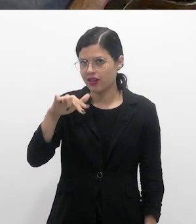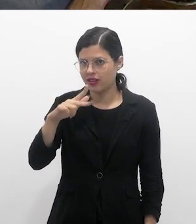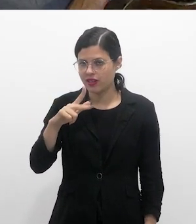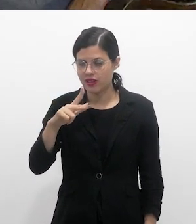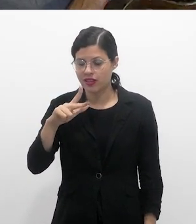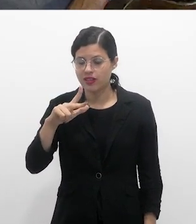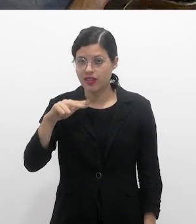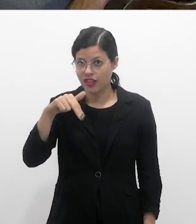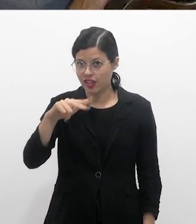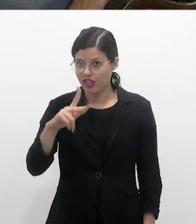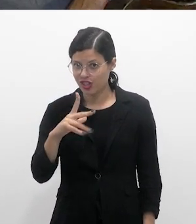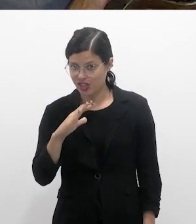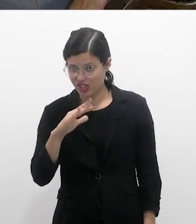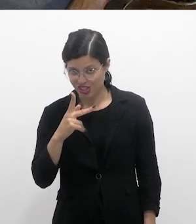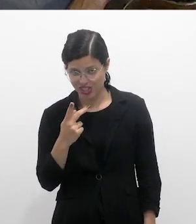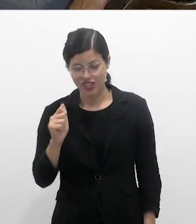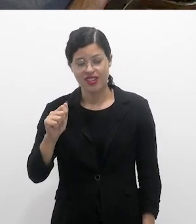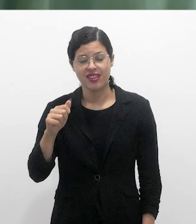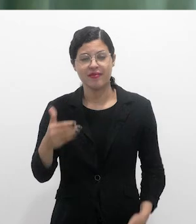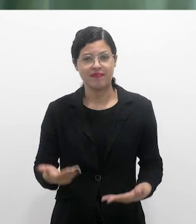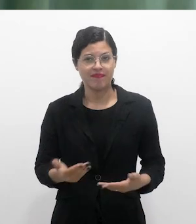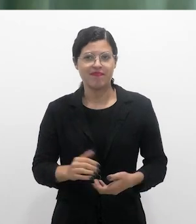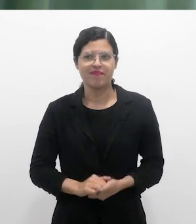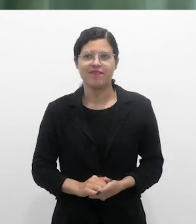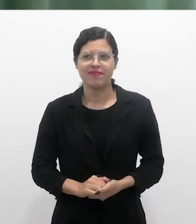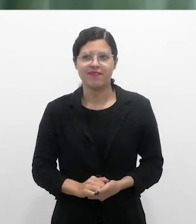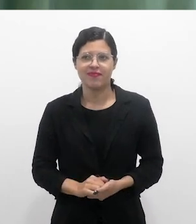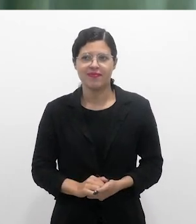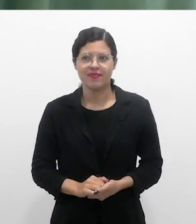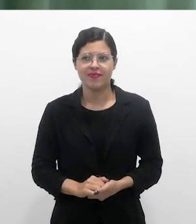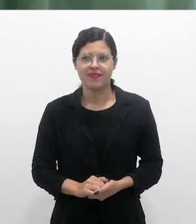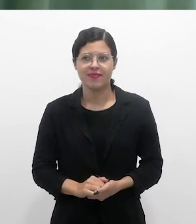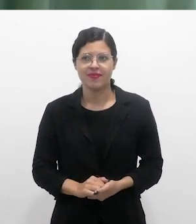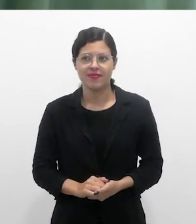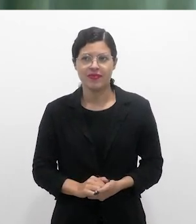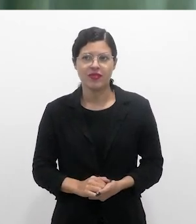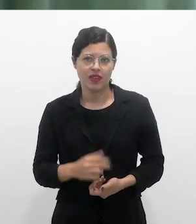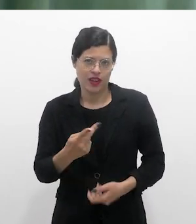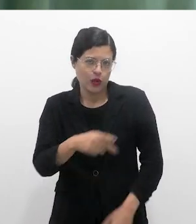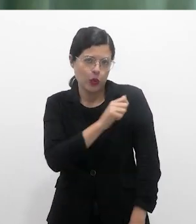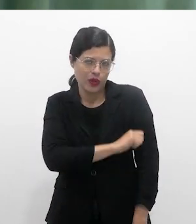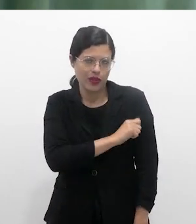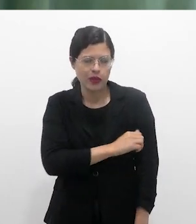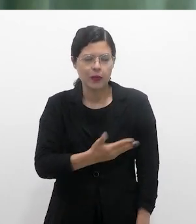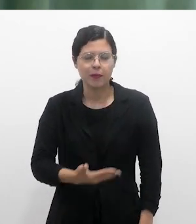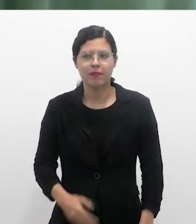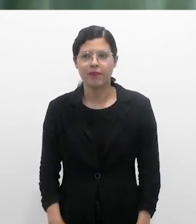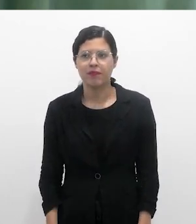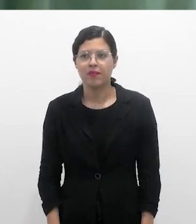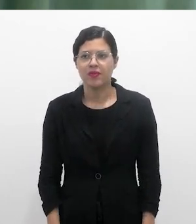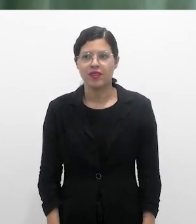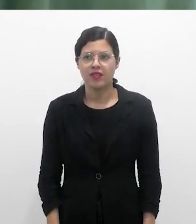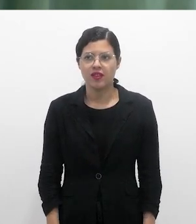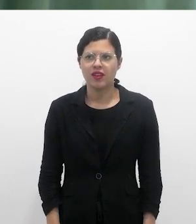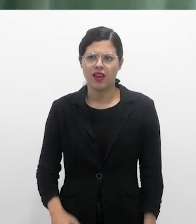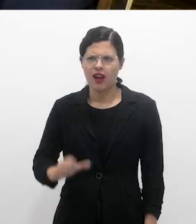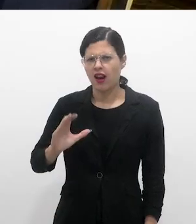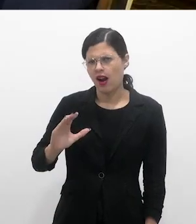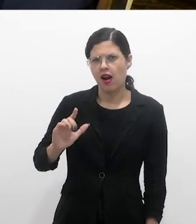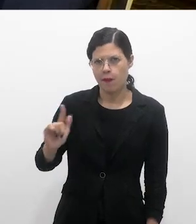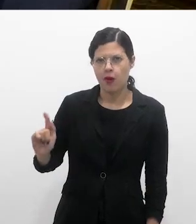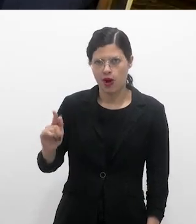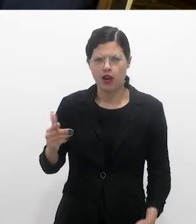Garrincha, entendeu? Então, que é Carioca não, que é do Rio de Janeiro, né? Sim. Ele então, é de Pau Grande, né? Do